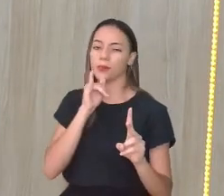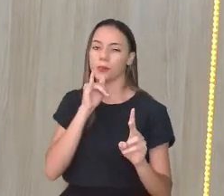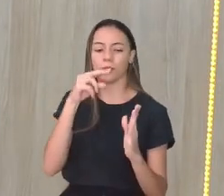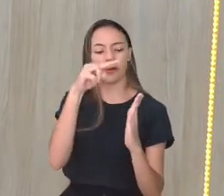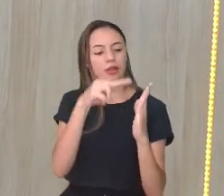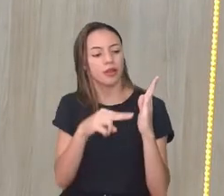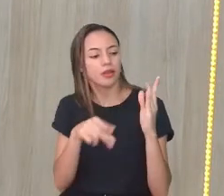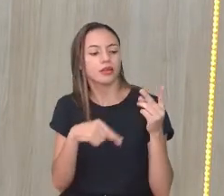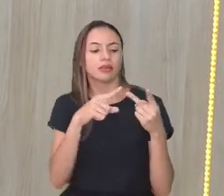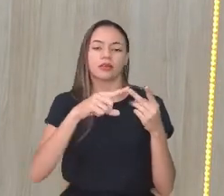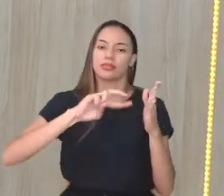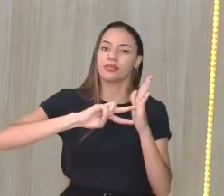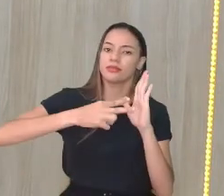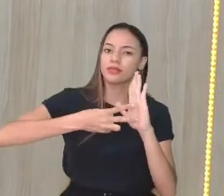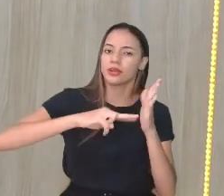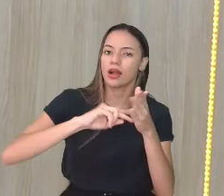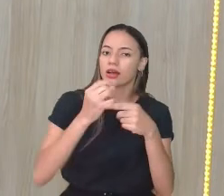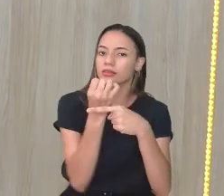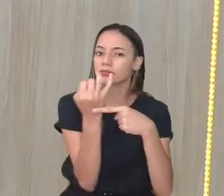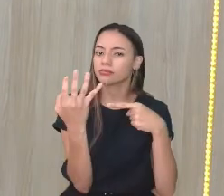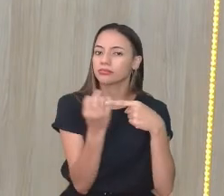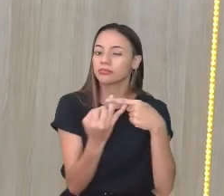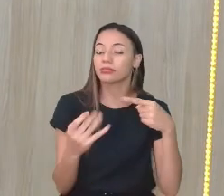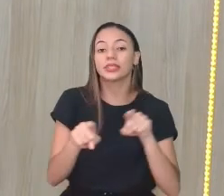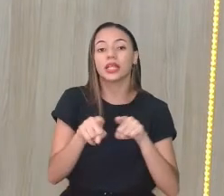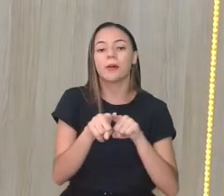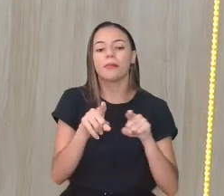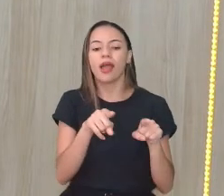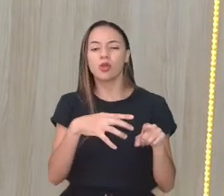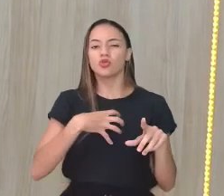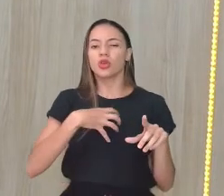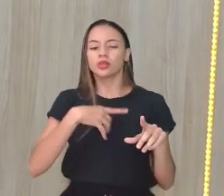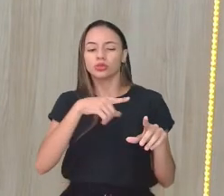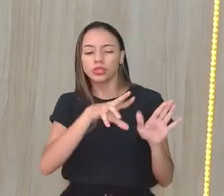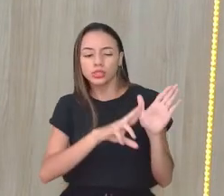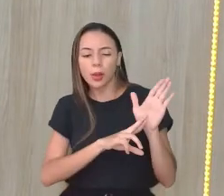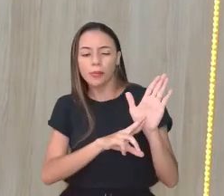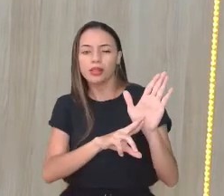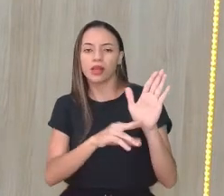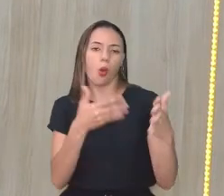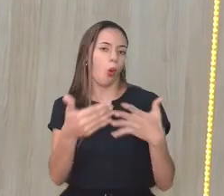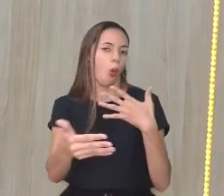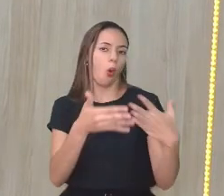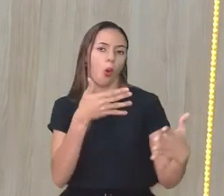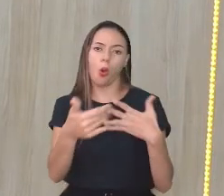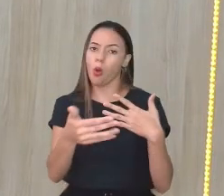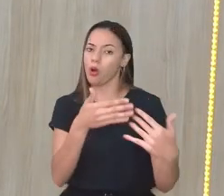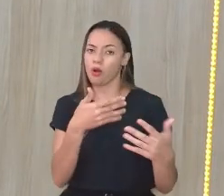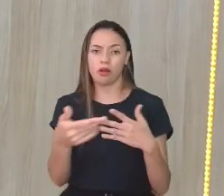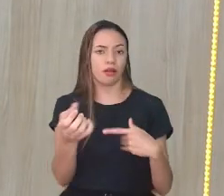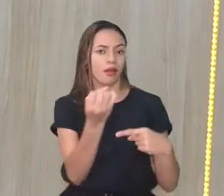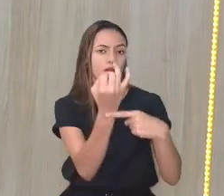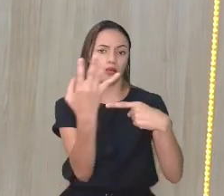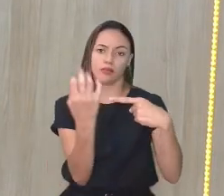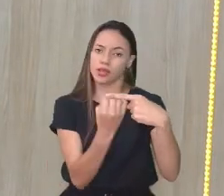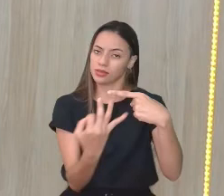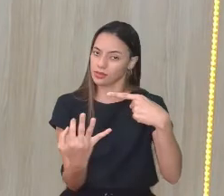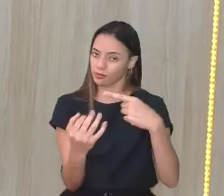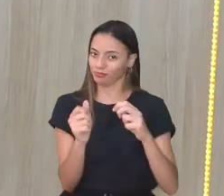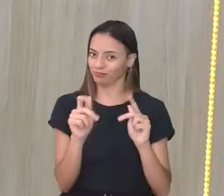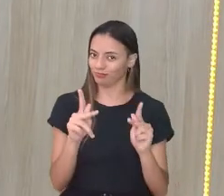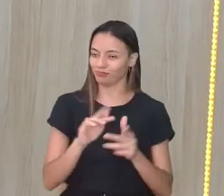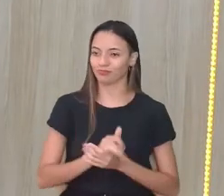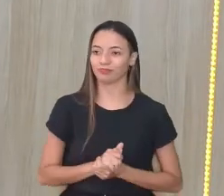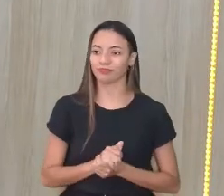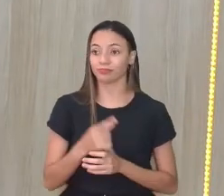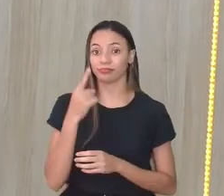com a leitura, com os significados das frações, com as maneiras de representar qualquer uma dessas frações aí, tá certo?